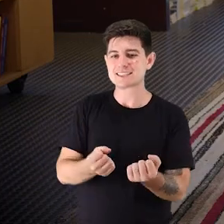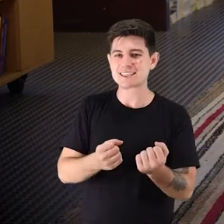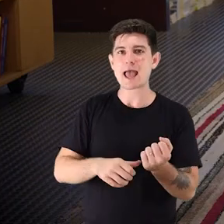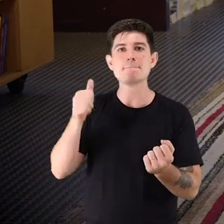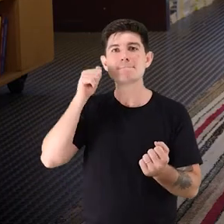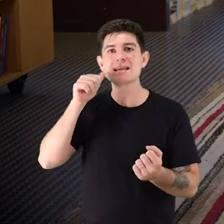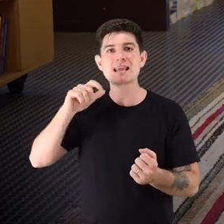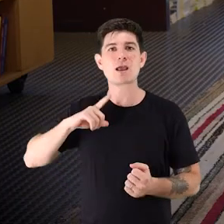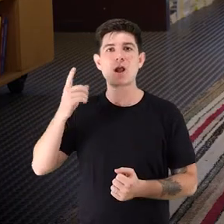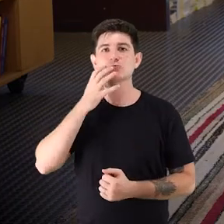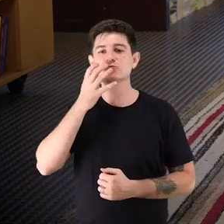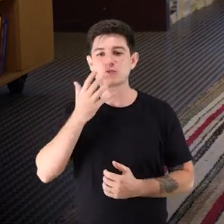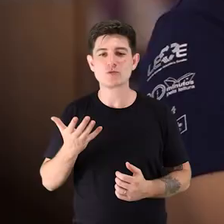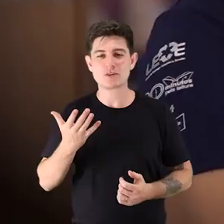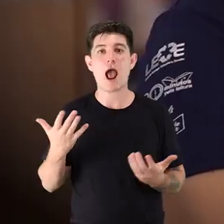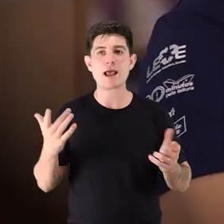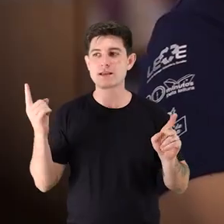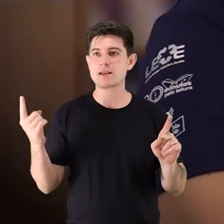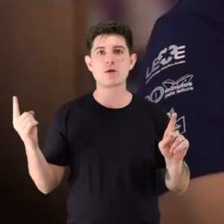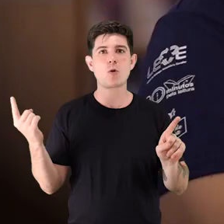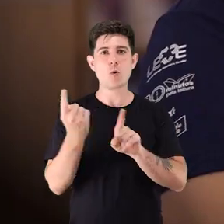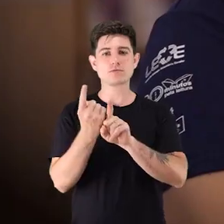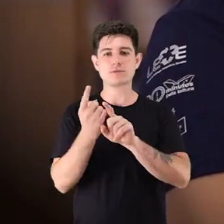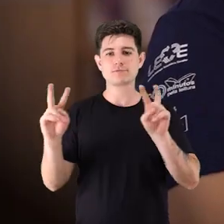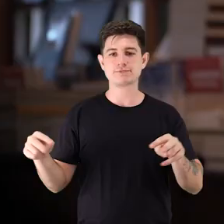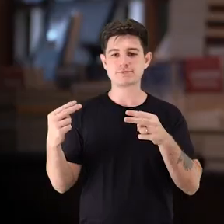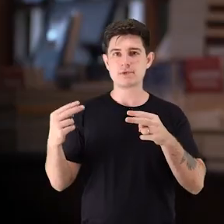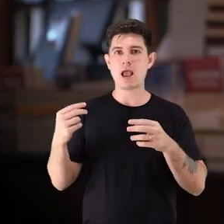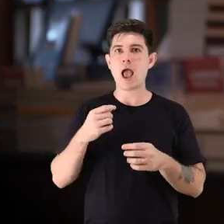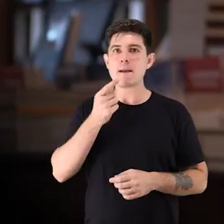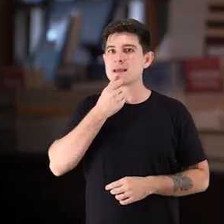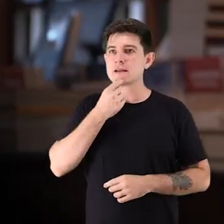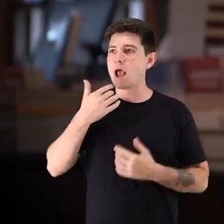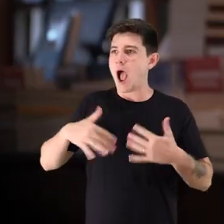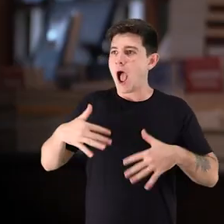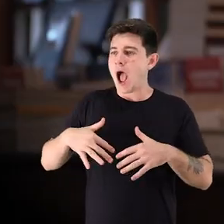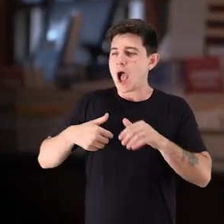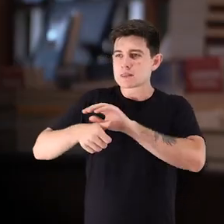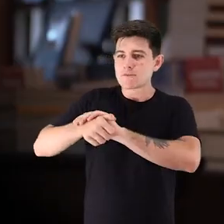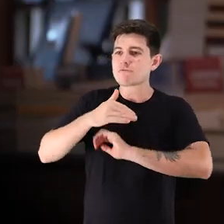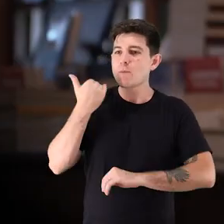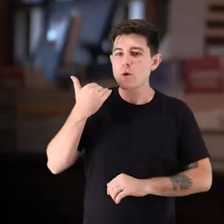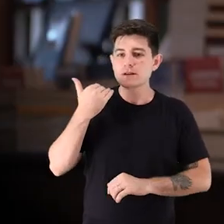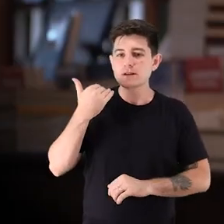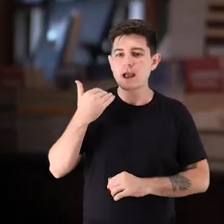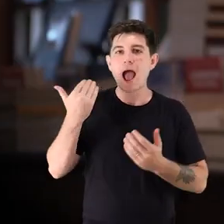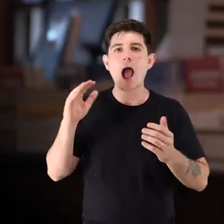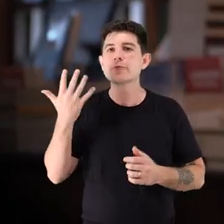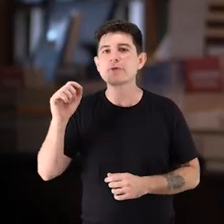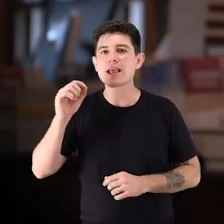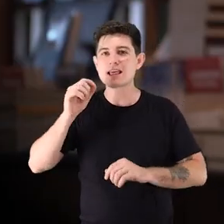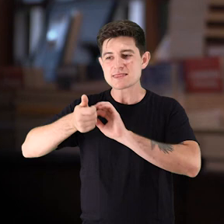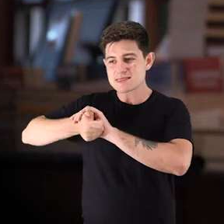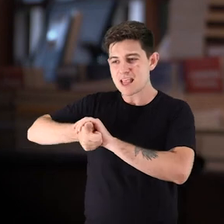E a menina furacão tem um cachorro. Aí os dois se encontram, o menino fica apavorado, acho que a tartaruga vai perder a cabeça. E de repente a tartaruga vai